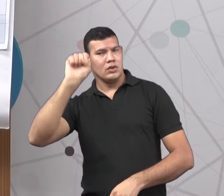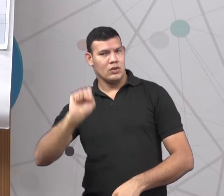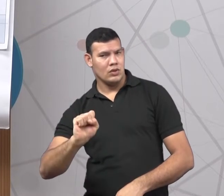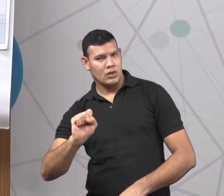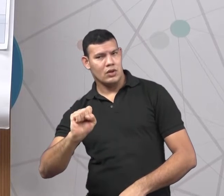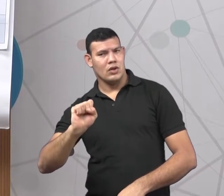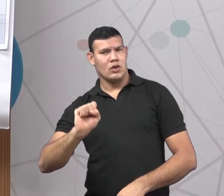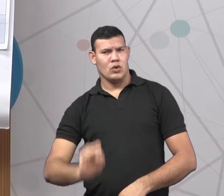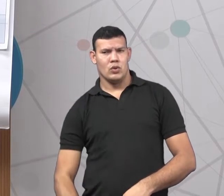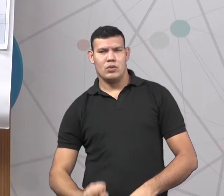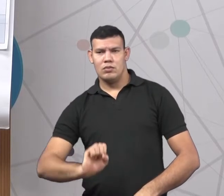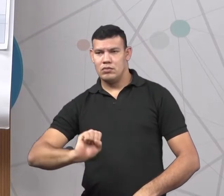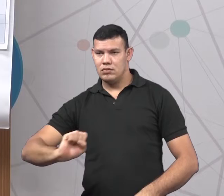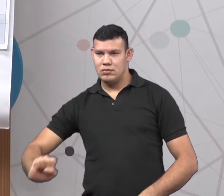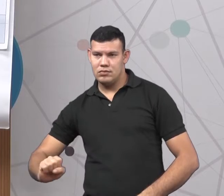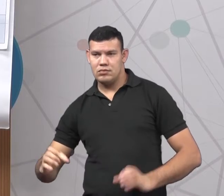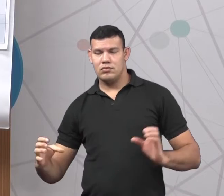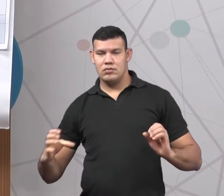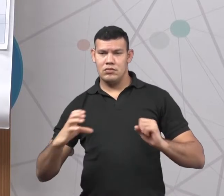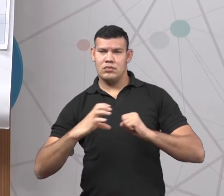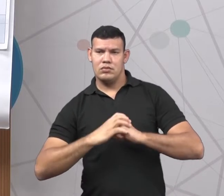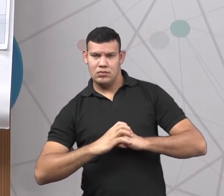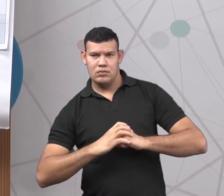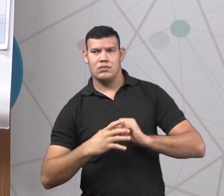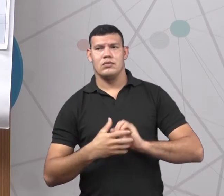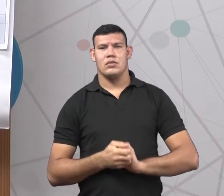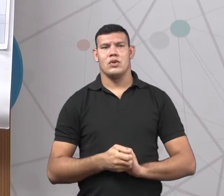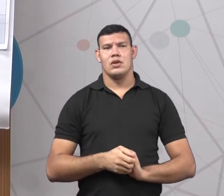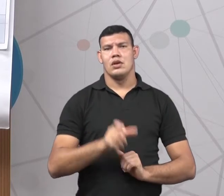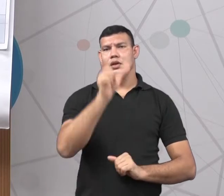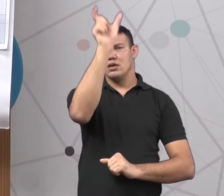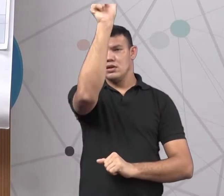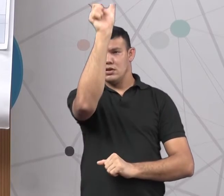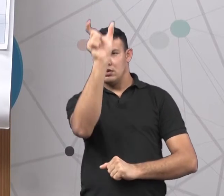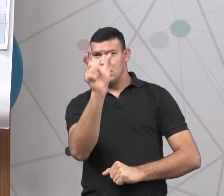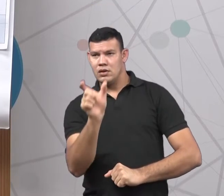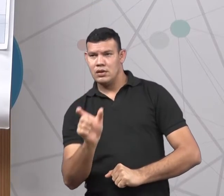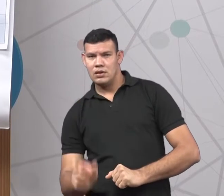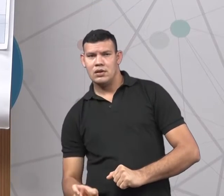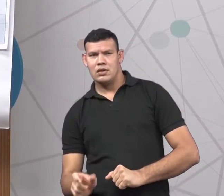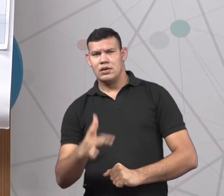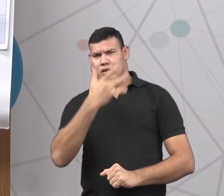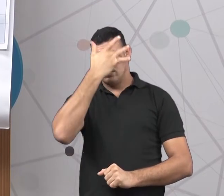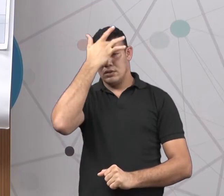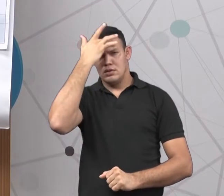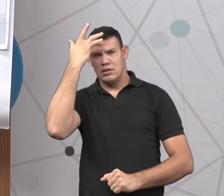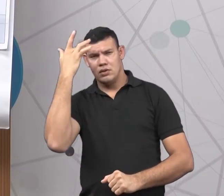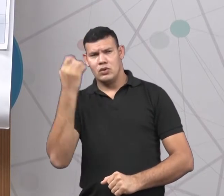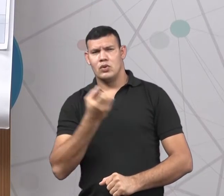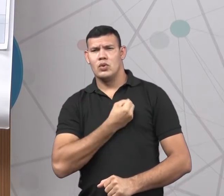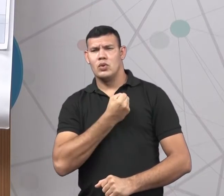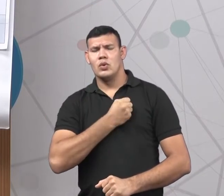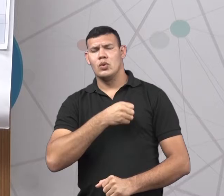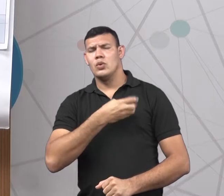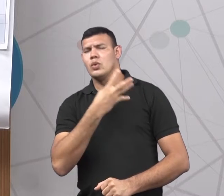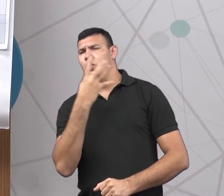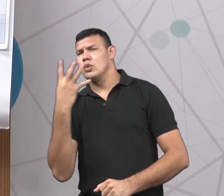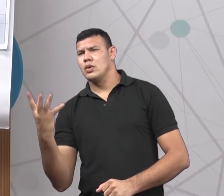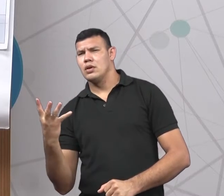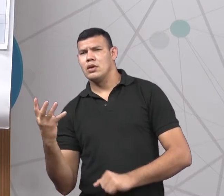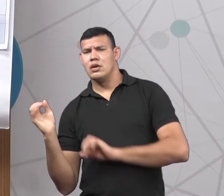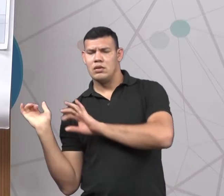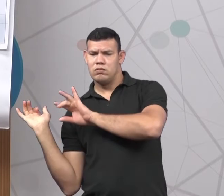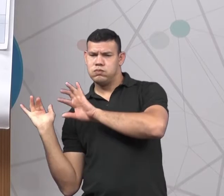e Centro-Oeste. Nós temos na segunda coluna a quantidade de pessoas que vieram de